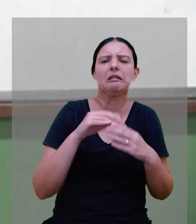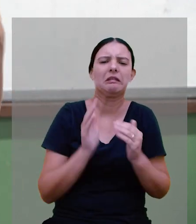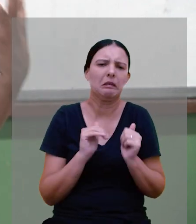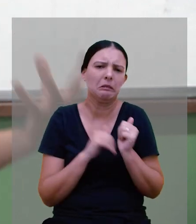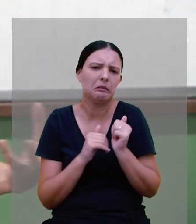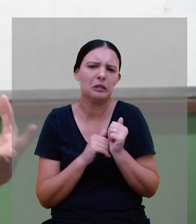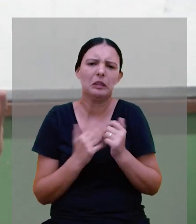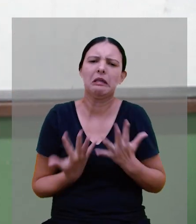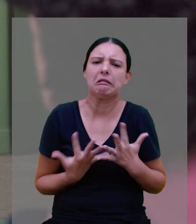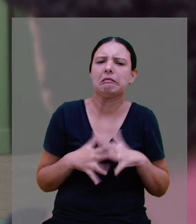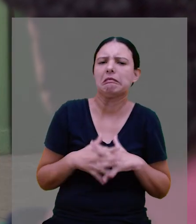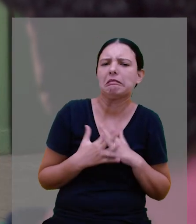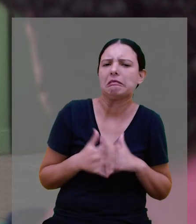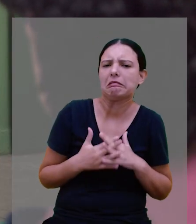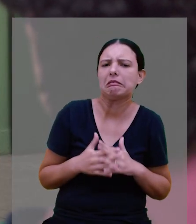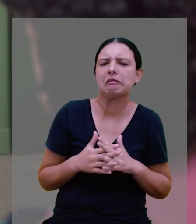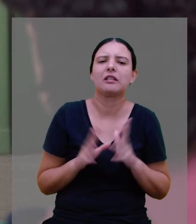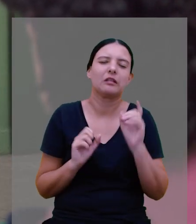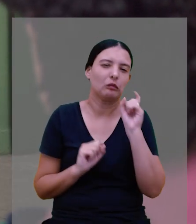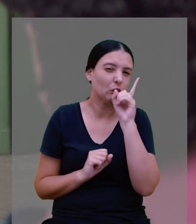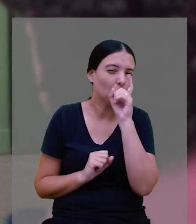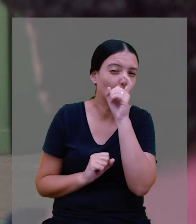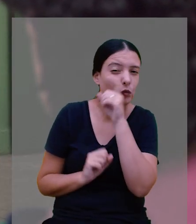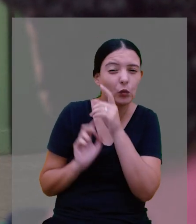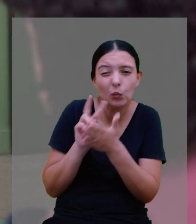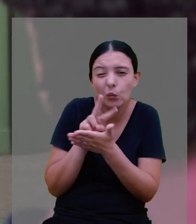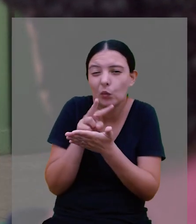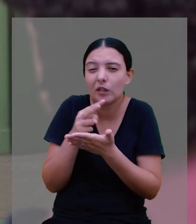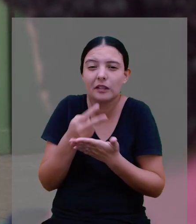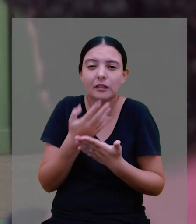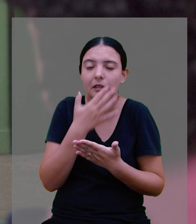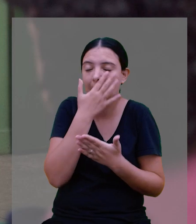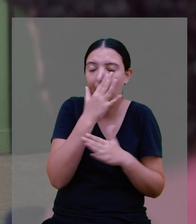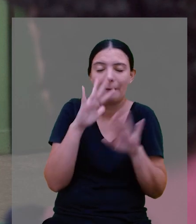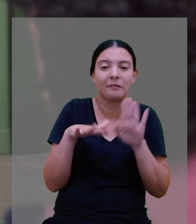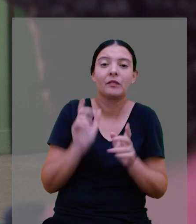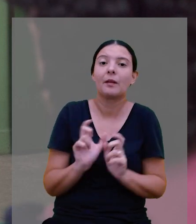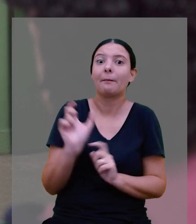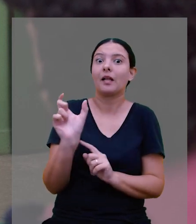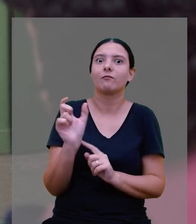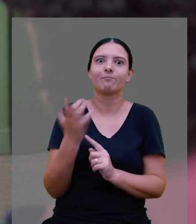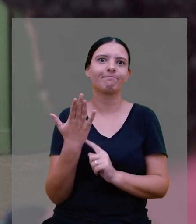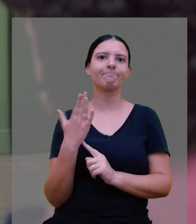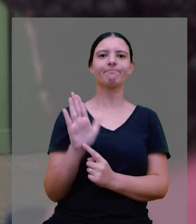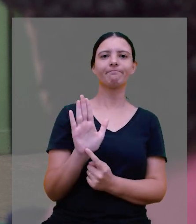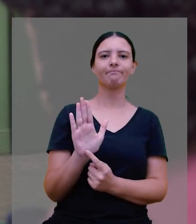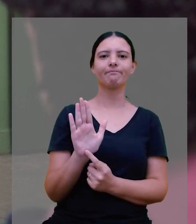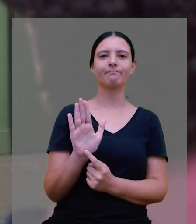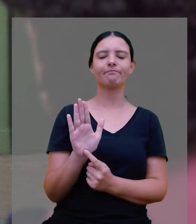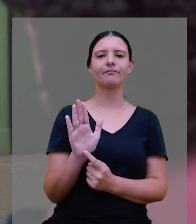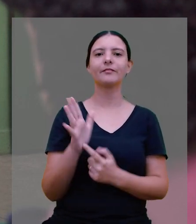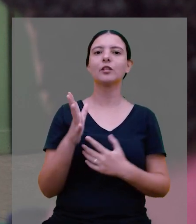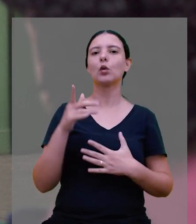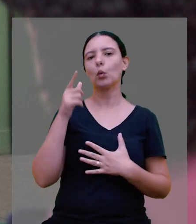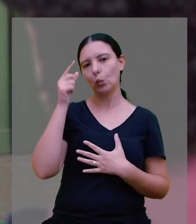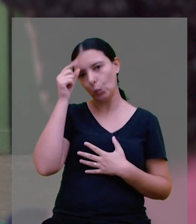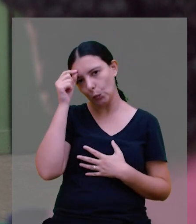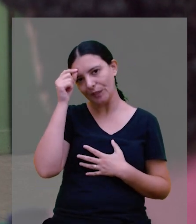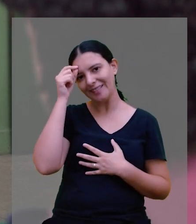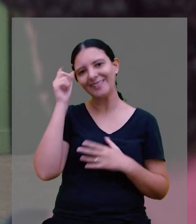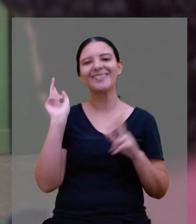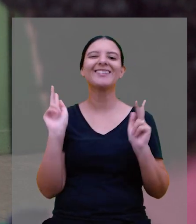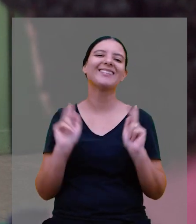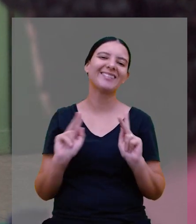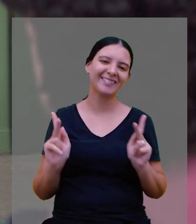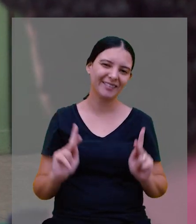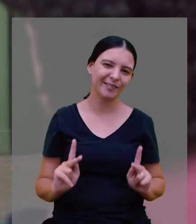misterioso, que é conflituoso, que é difícil de traduzir, às vezes a gente acha uma palavra que traduz. Isso dá uma